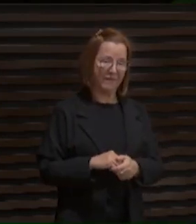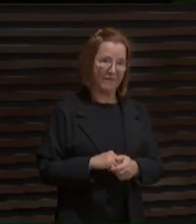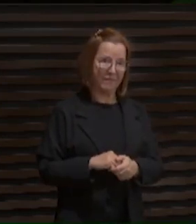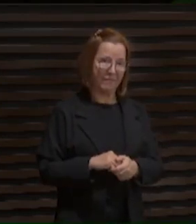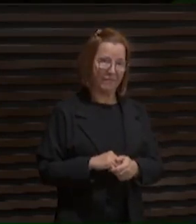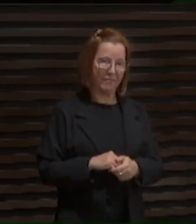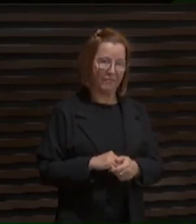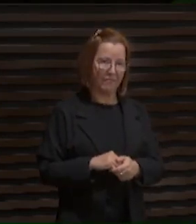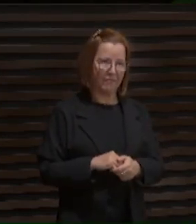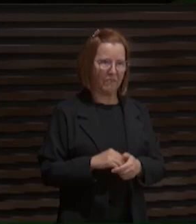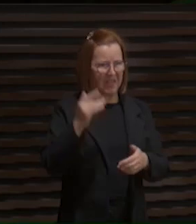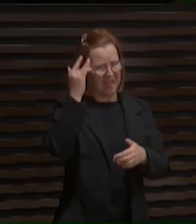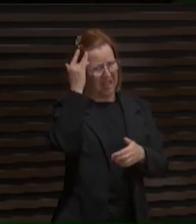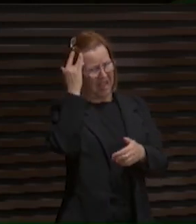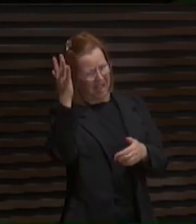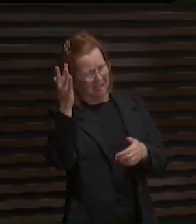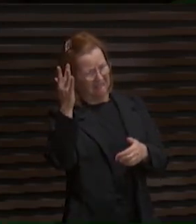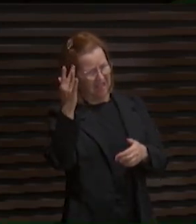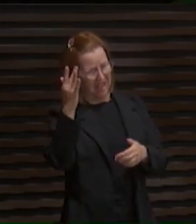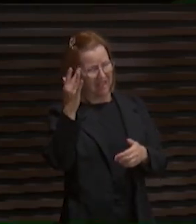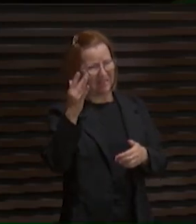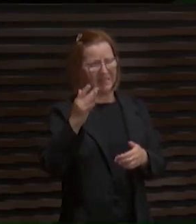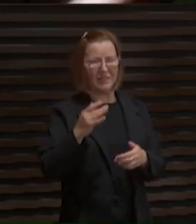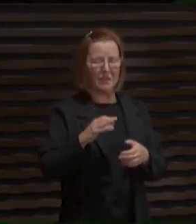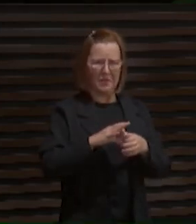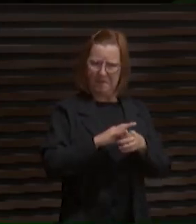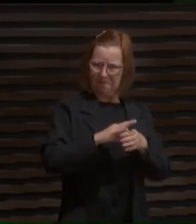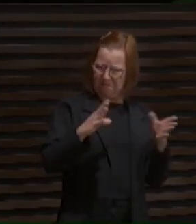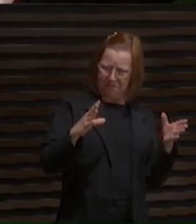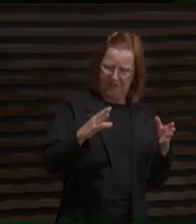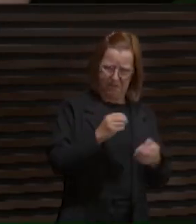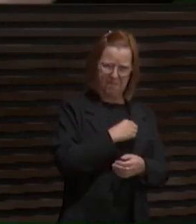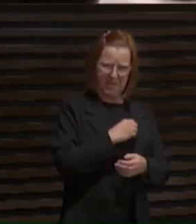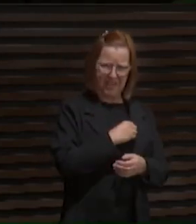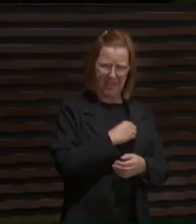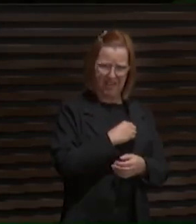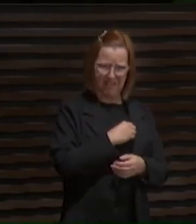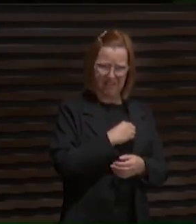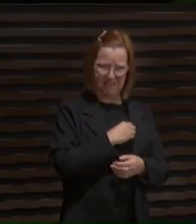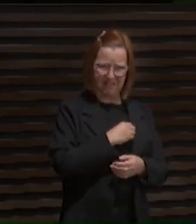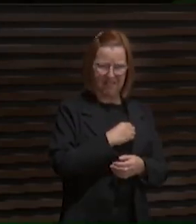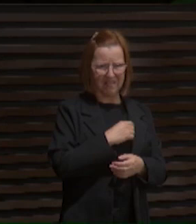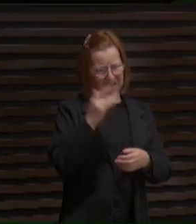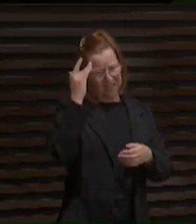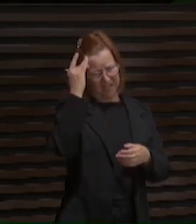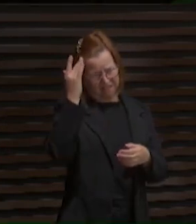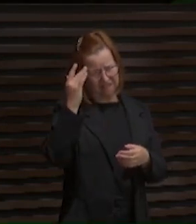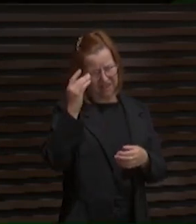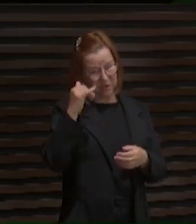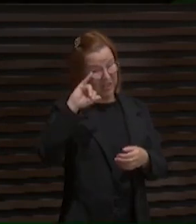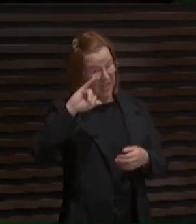É fácil? É fácil a santificação? É fácil não permitir? É fácil tropeçar? Aliás, é fácil não tropeçar? Não, não é. Nós